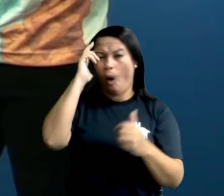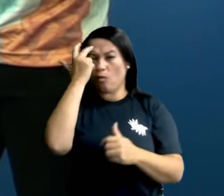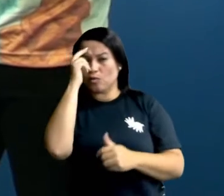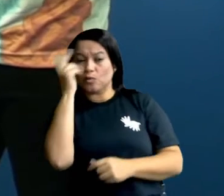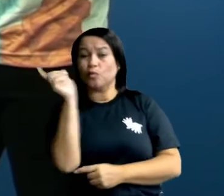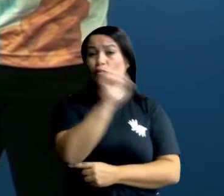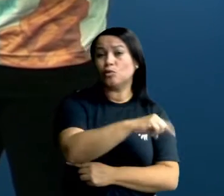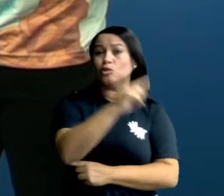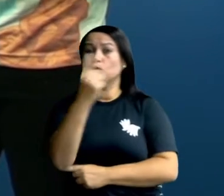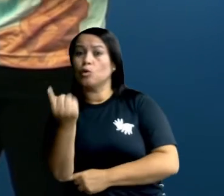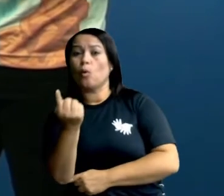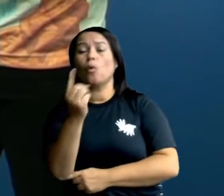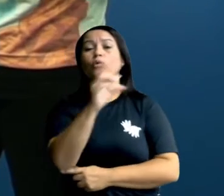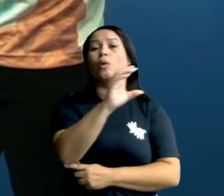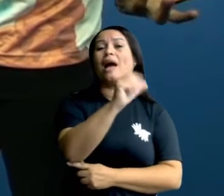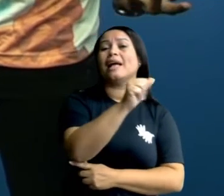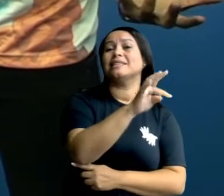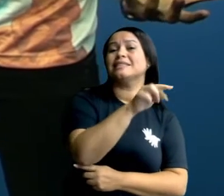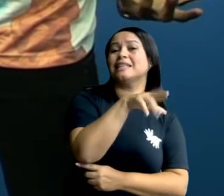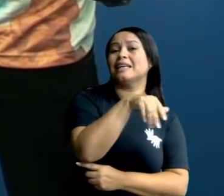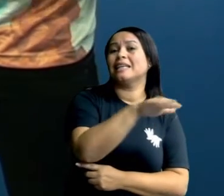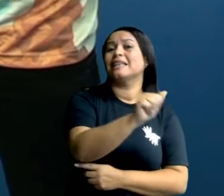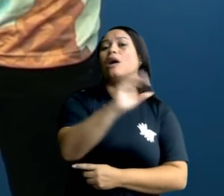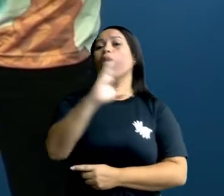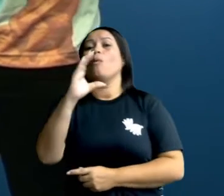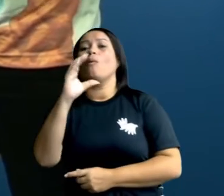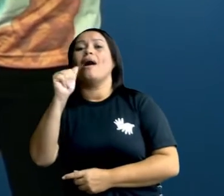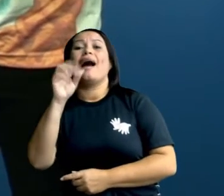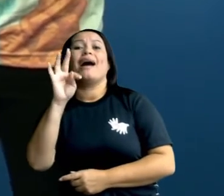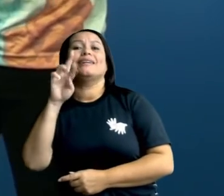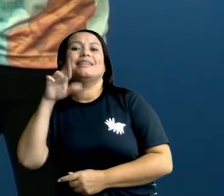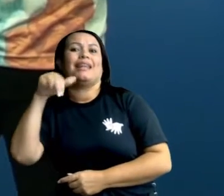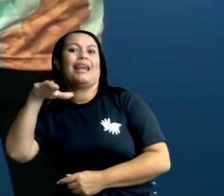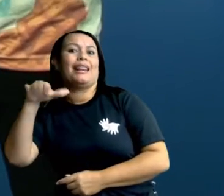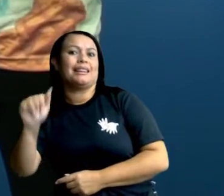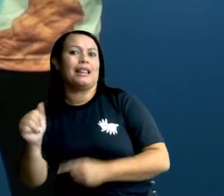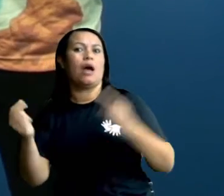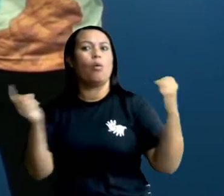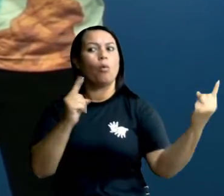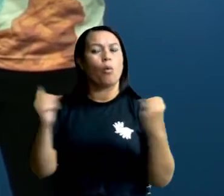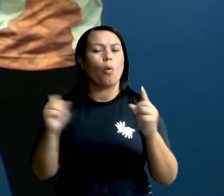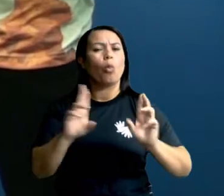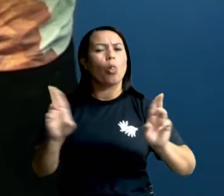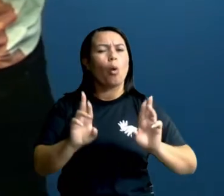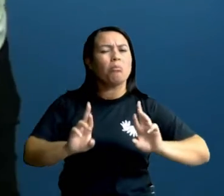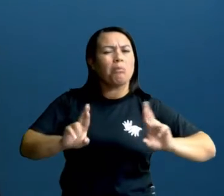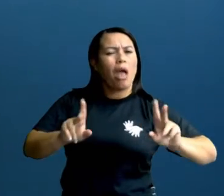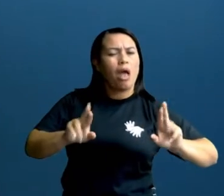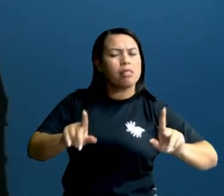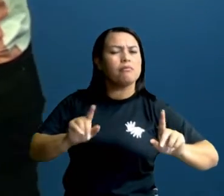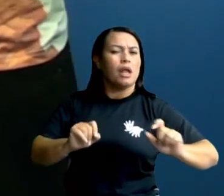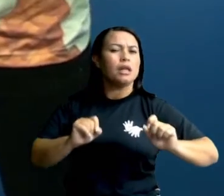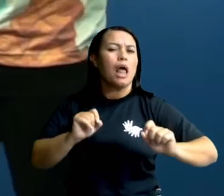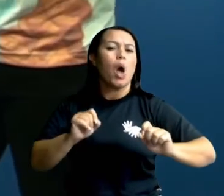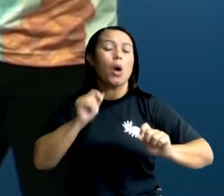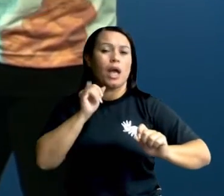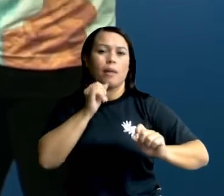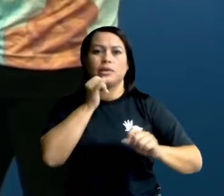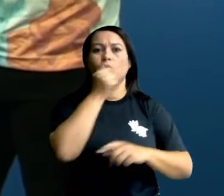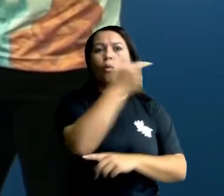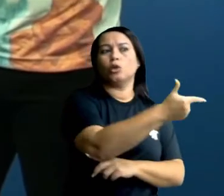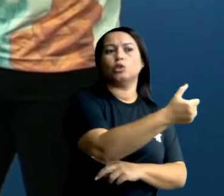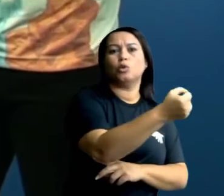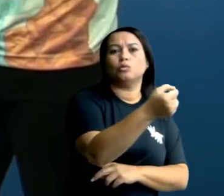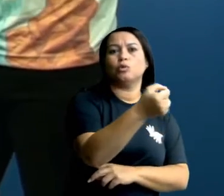aconteceram, né, num período próximo, o Katrina em 2004 e o Catarina Perdão, o Catarina em 2004 e o